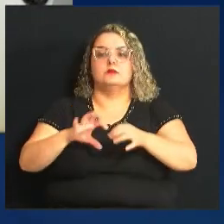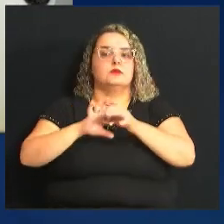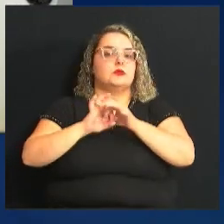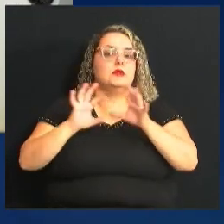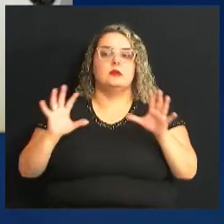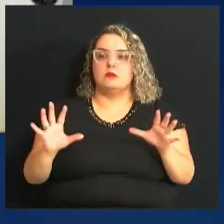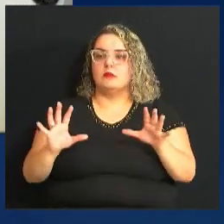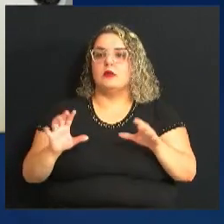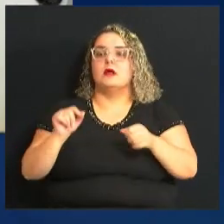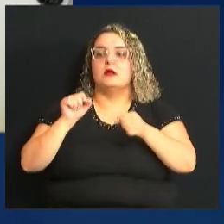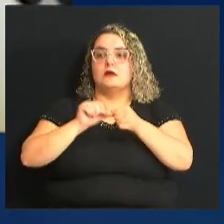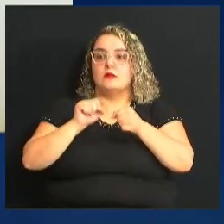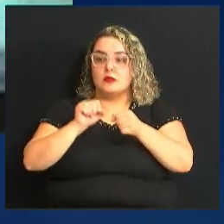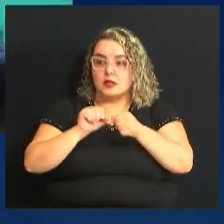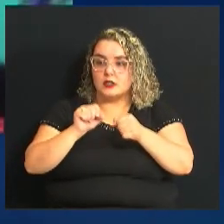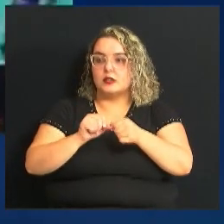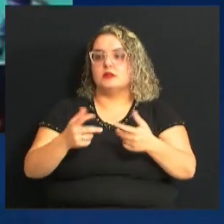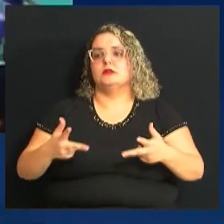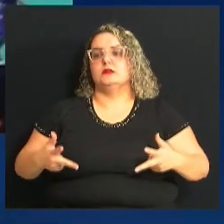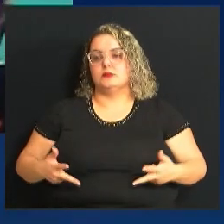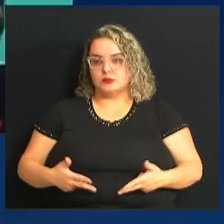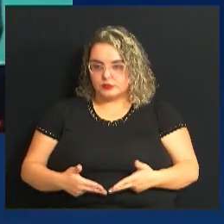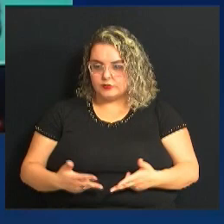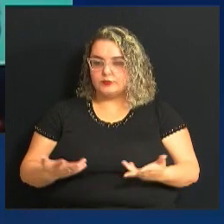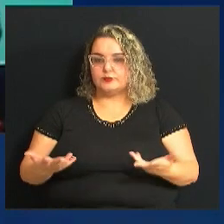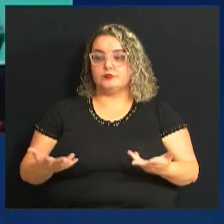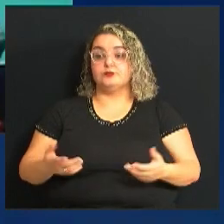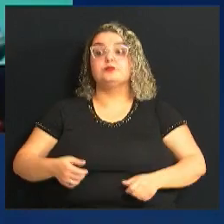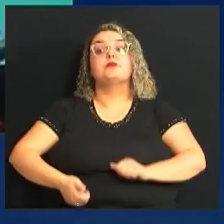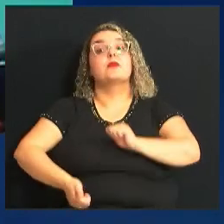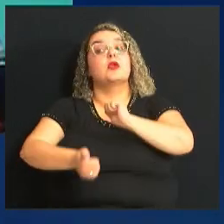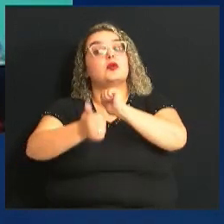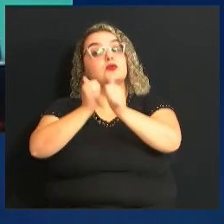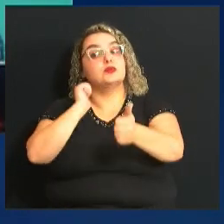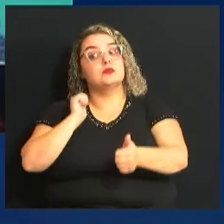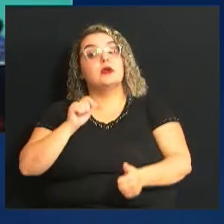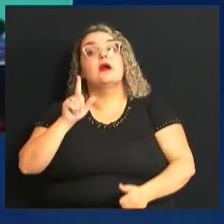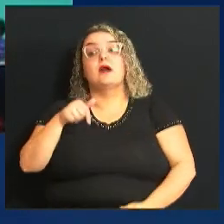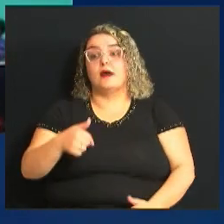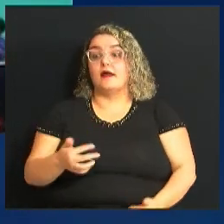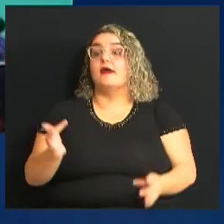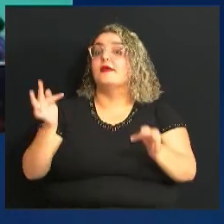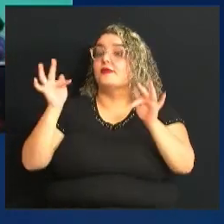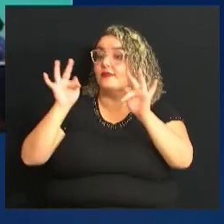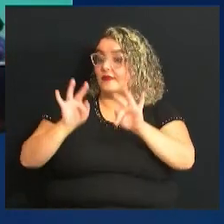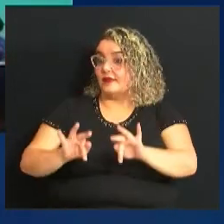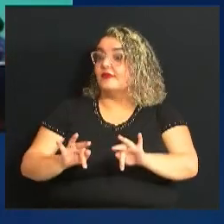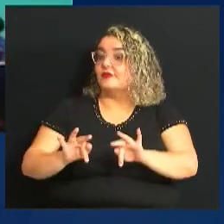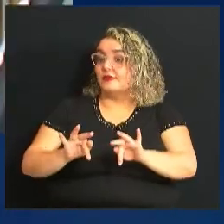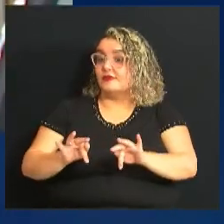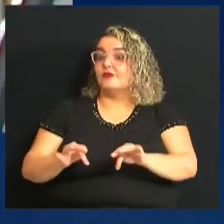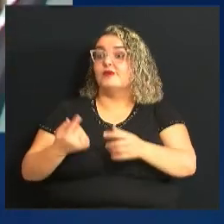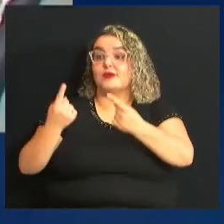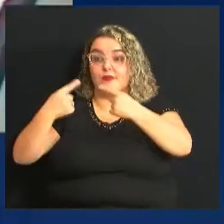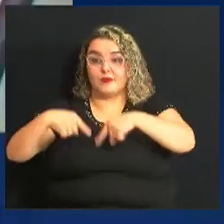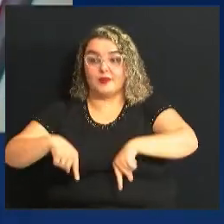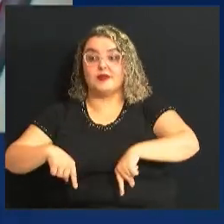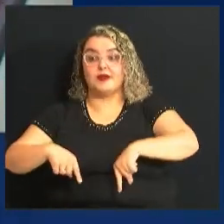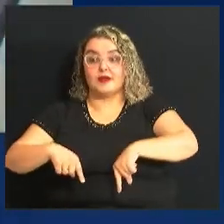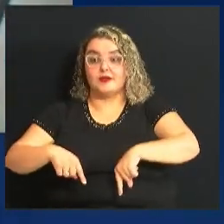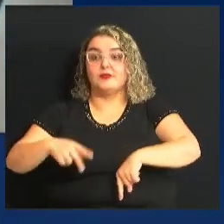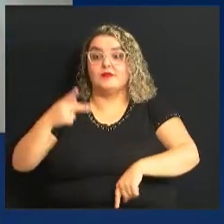para realizar procedimento. E no esporte, reta final do Campeonato Paulista de Vôlei, e o